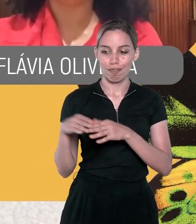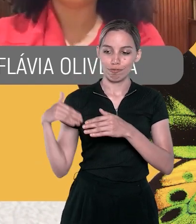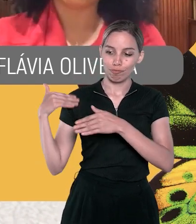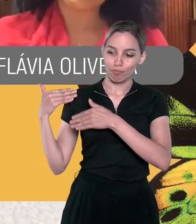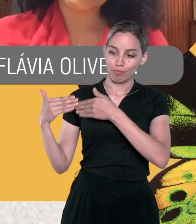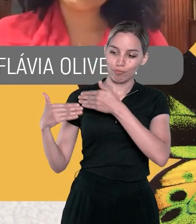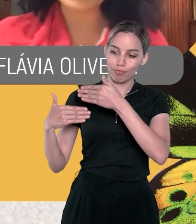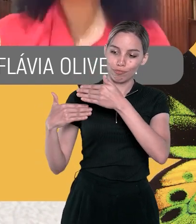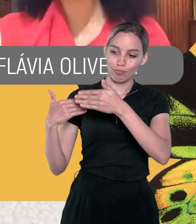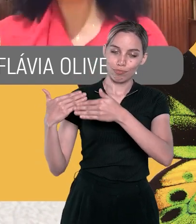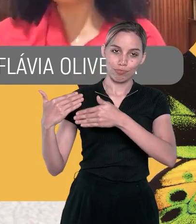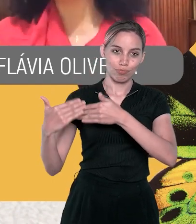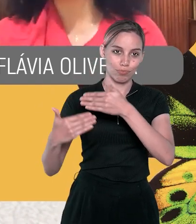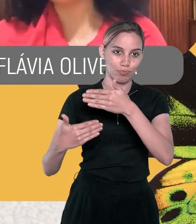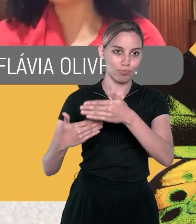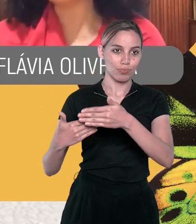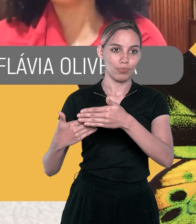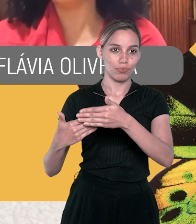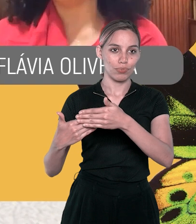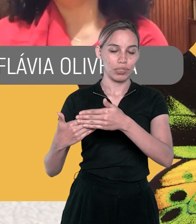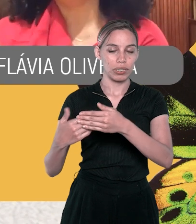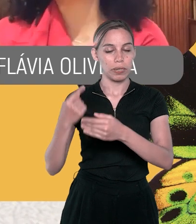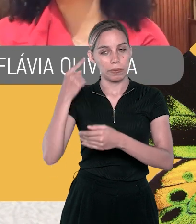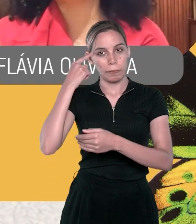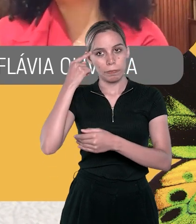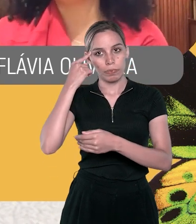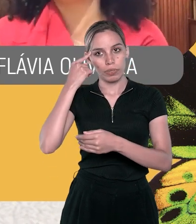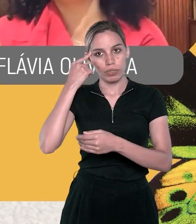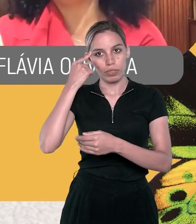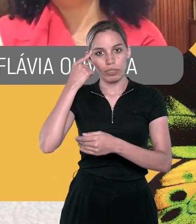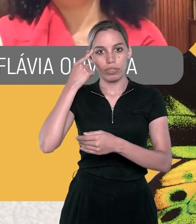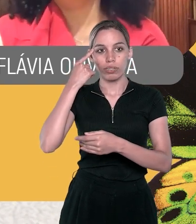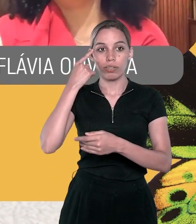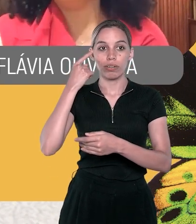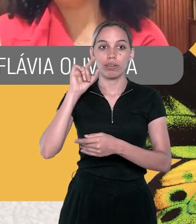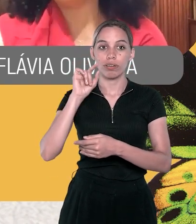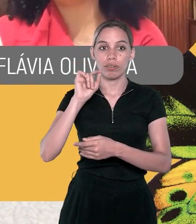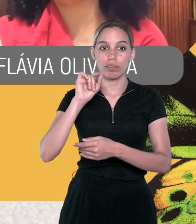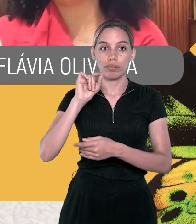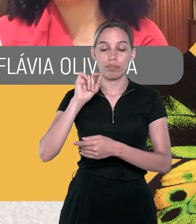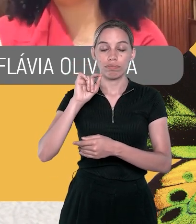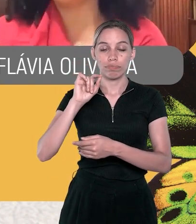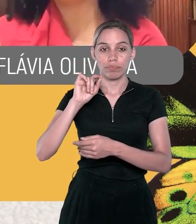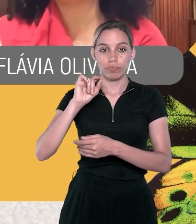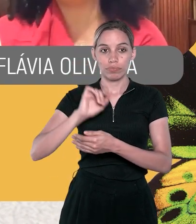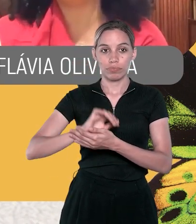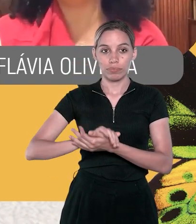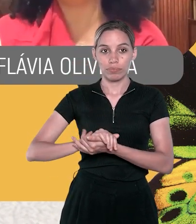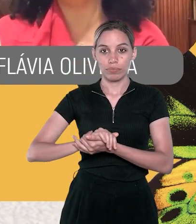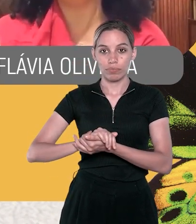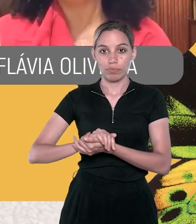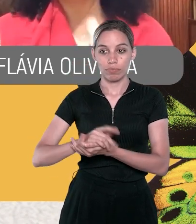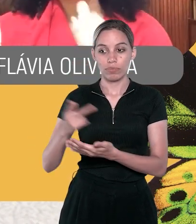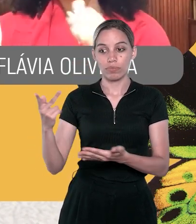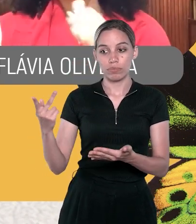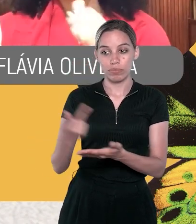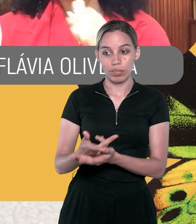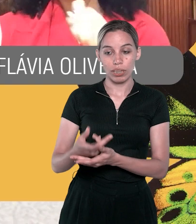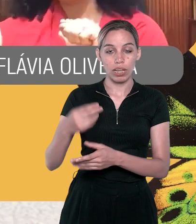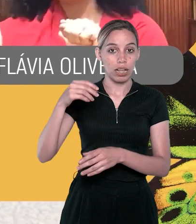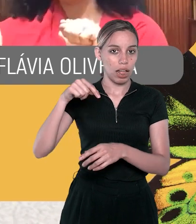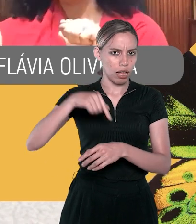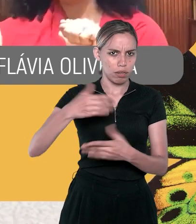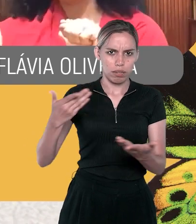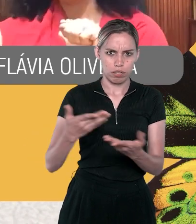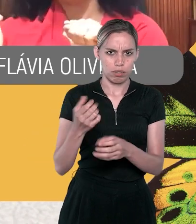cronologia, em razão de provocações que estão sendo feitas, em particular nesse ano de 2022, em